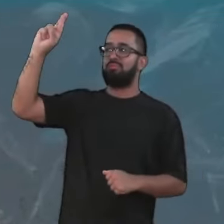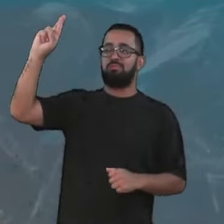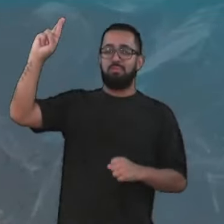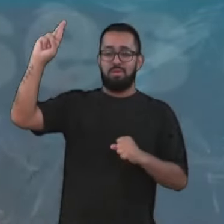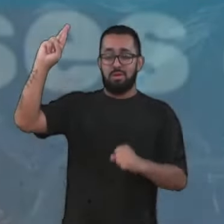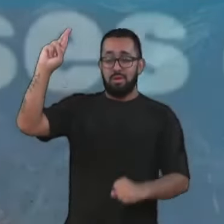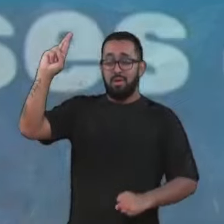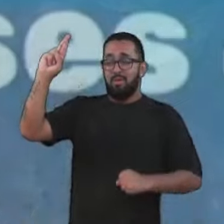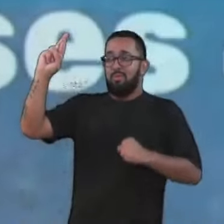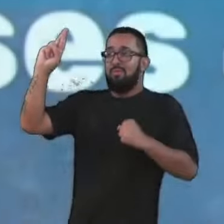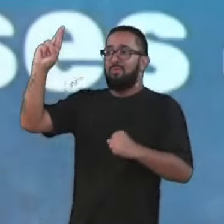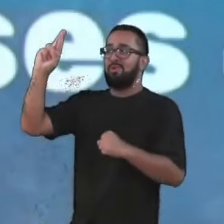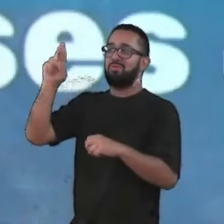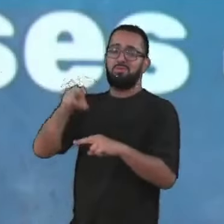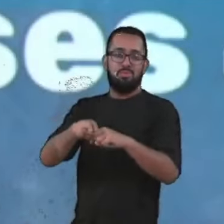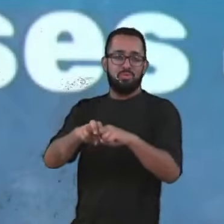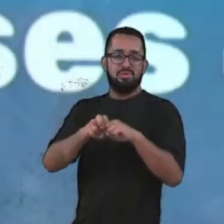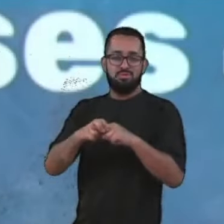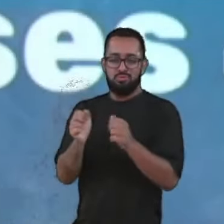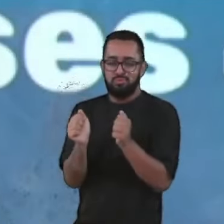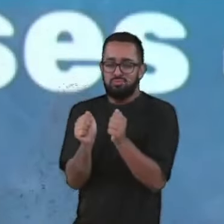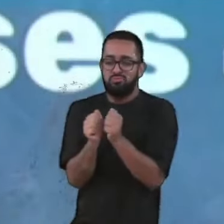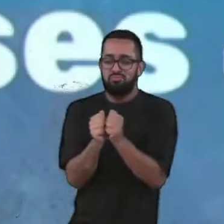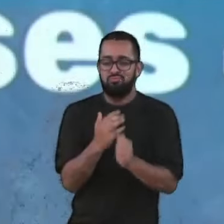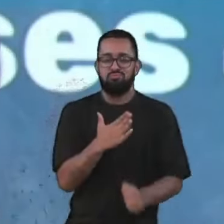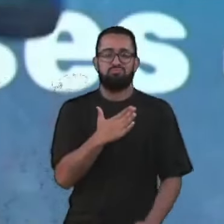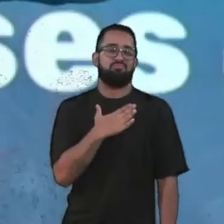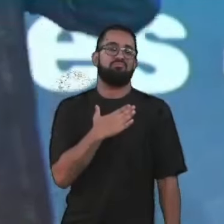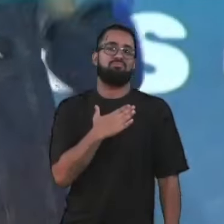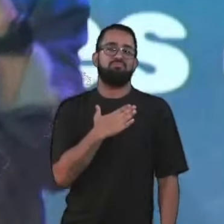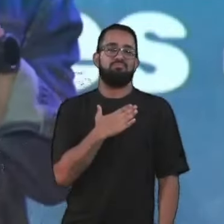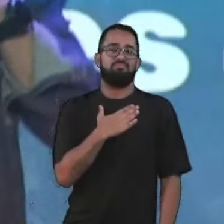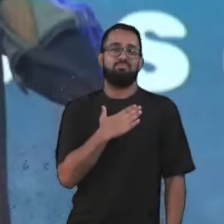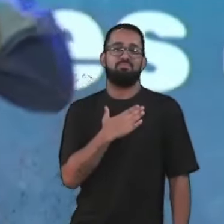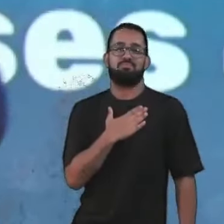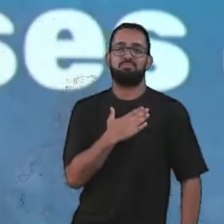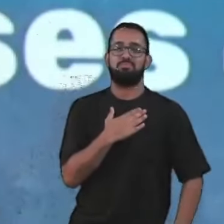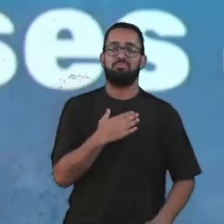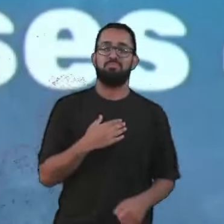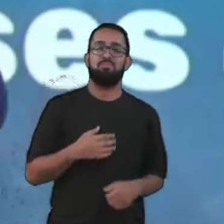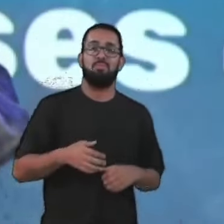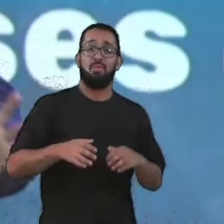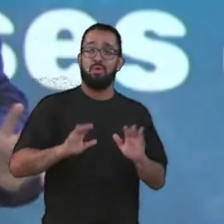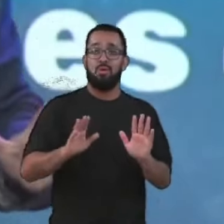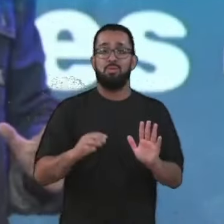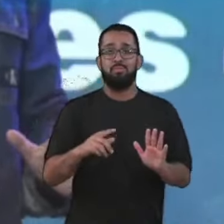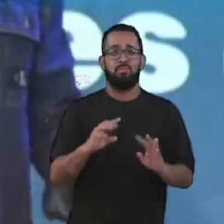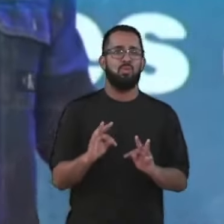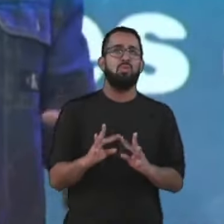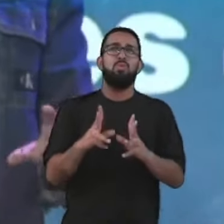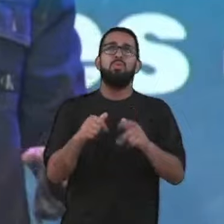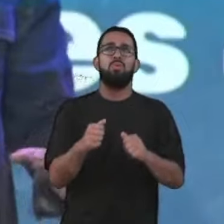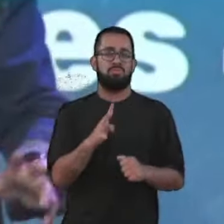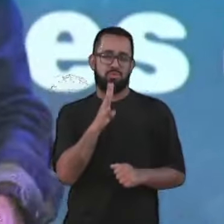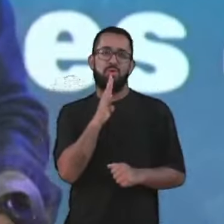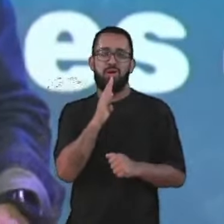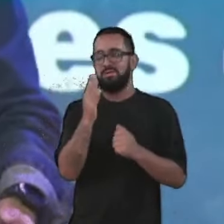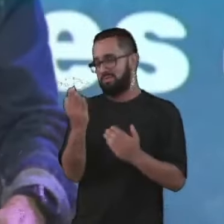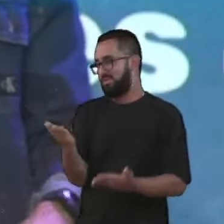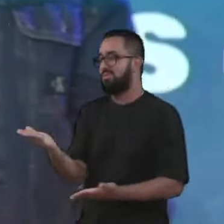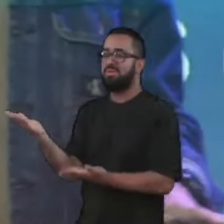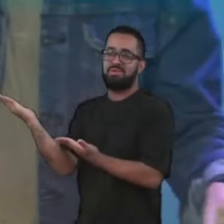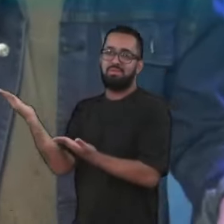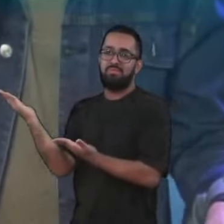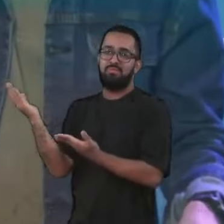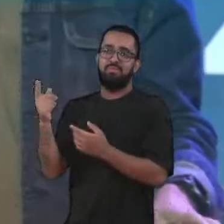O povo gosta de pegar só o 13, né? Vai lá, vamos fazer um negócio, tudo pode. Está dizendo assim, é como se fosse assim: não interessa o